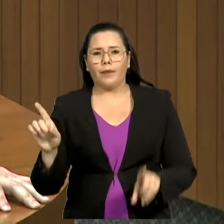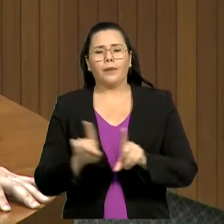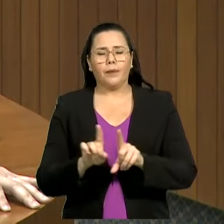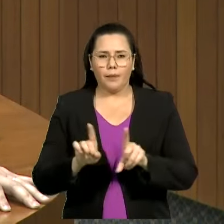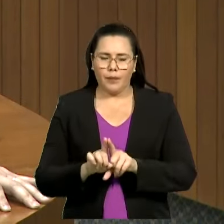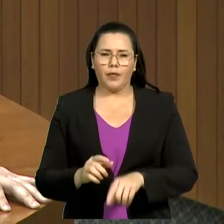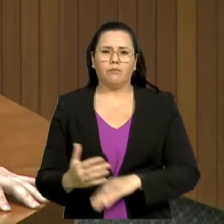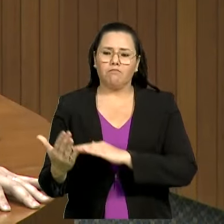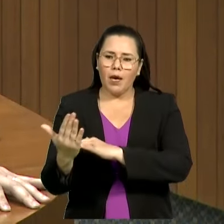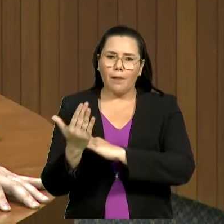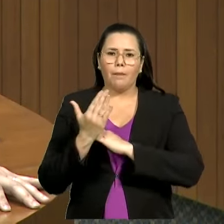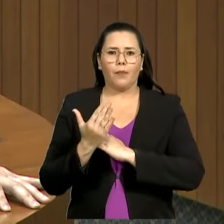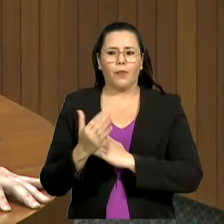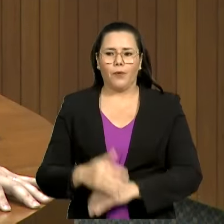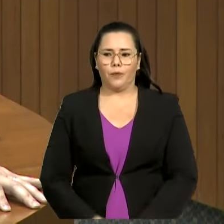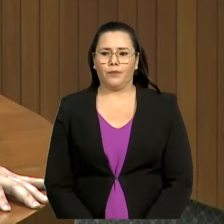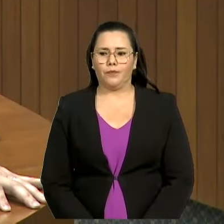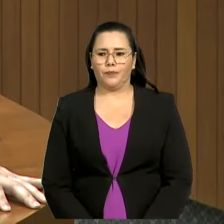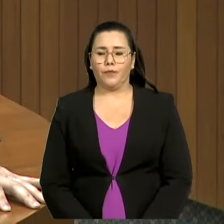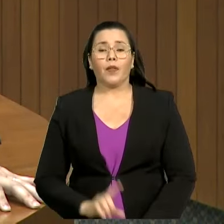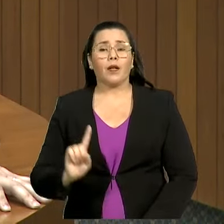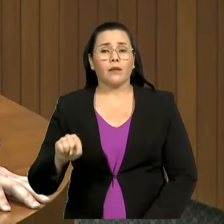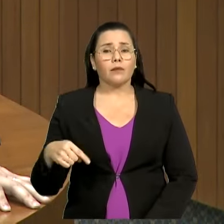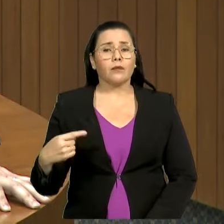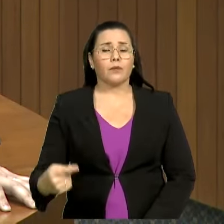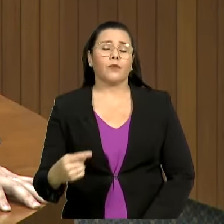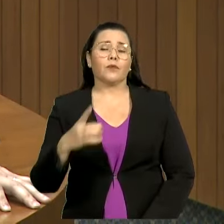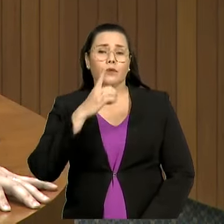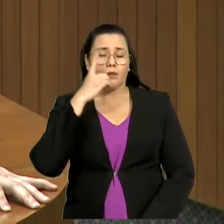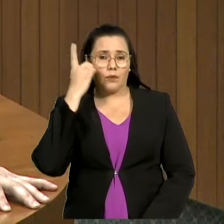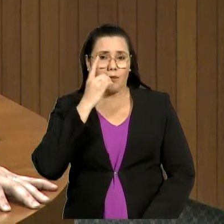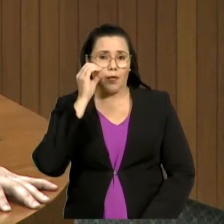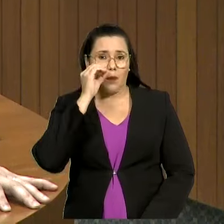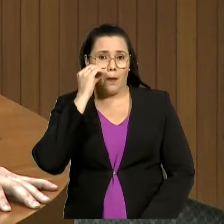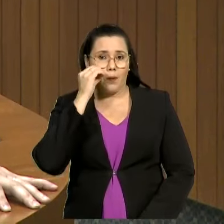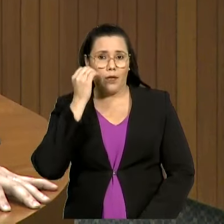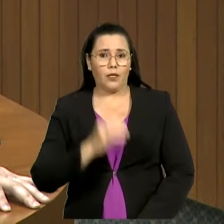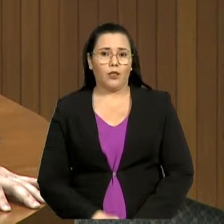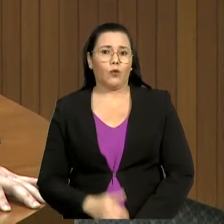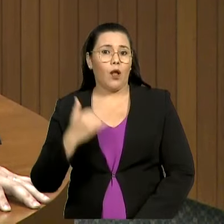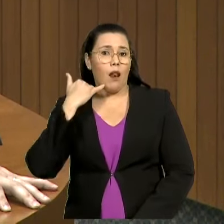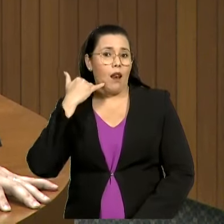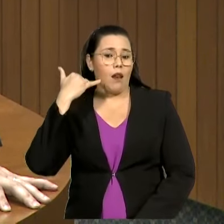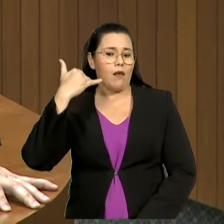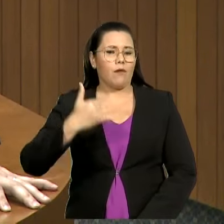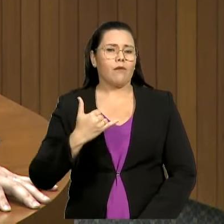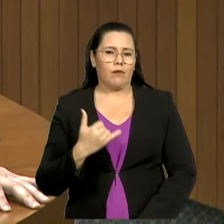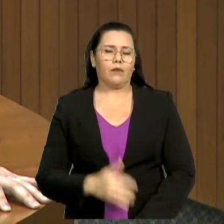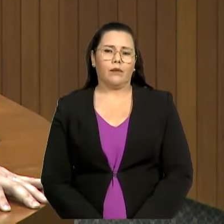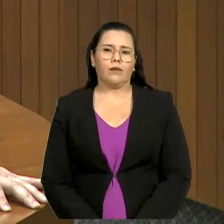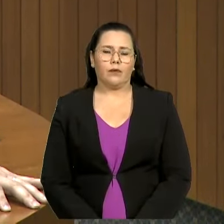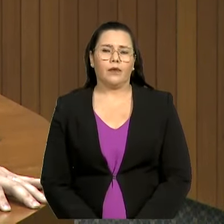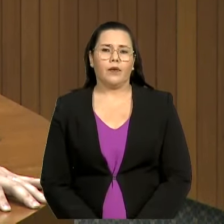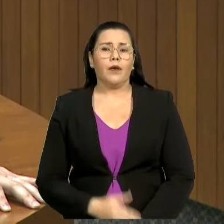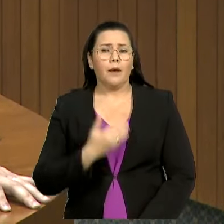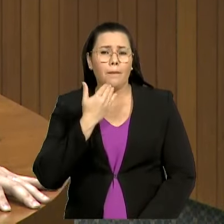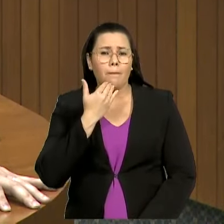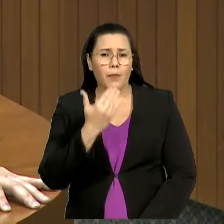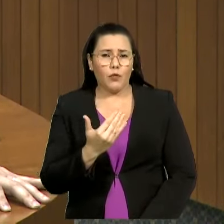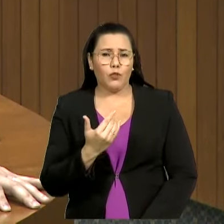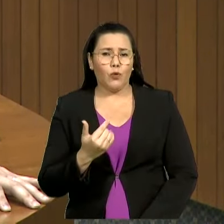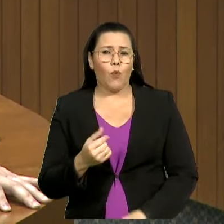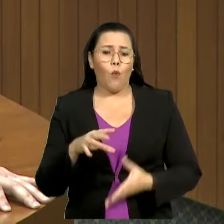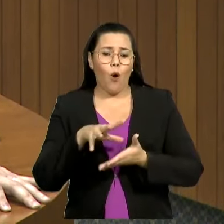causa. Já no dia seguinte, o deputado Otelino me ligou, quando soube também da decisão, pediu cópia da representação que fiz